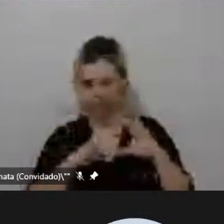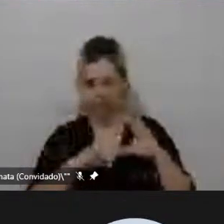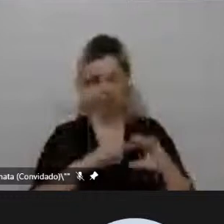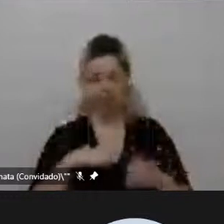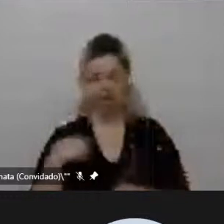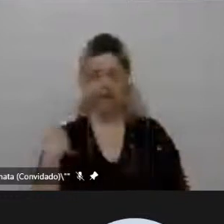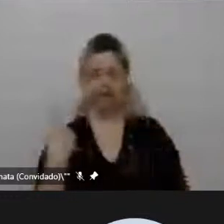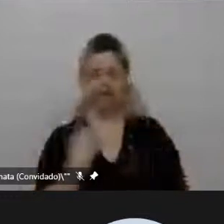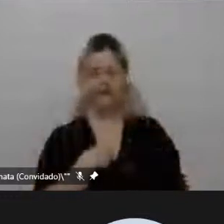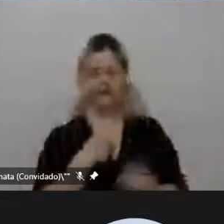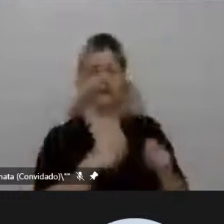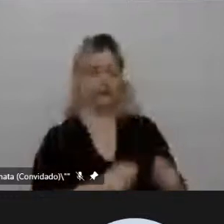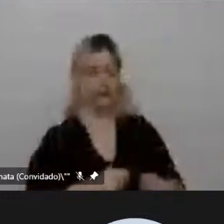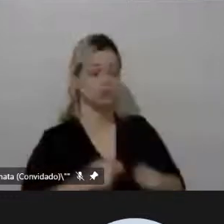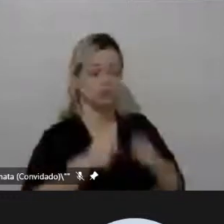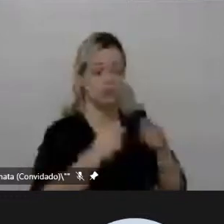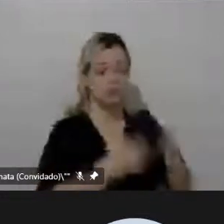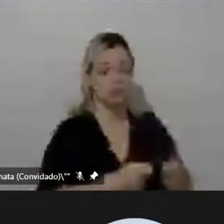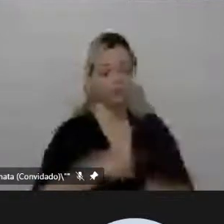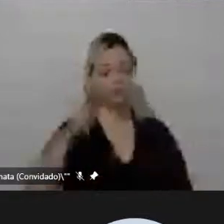né,